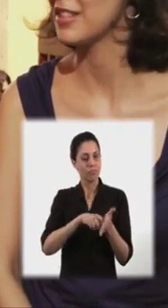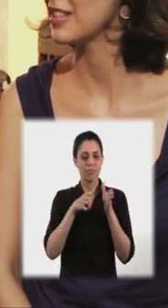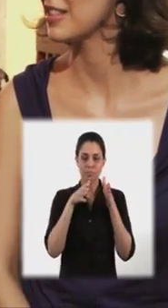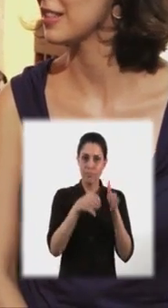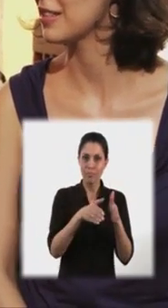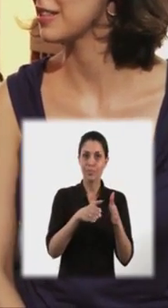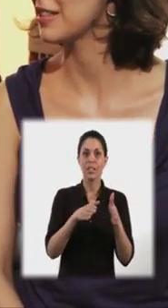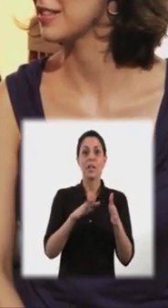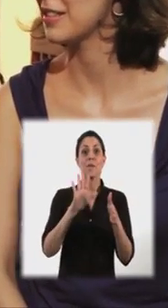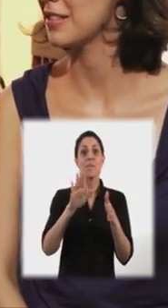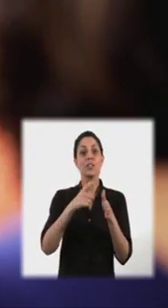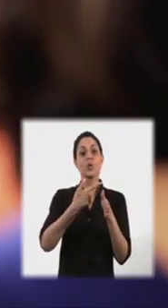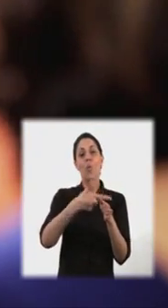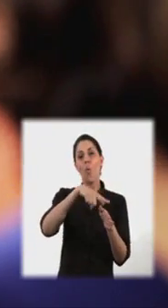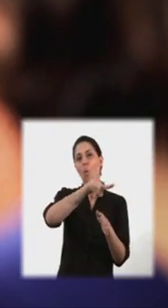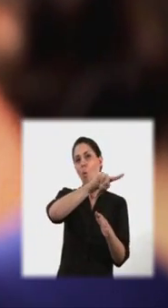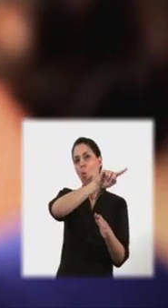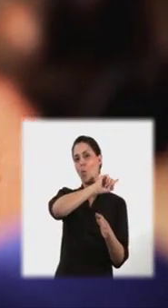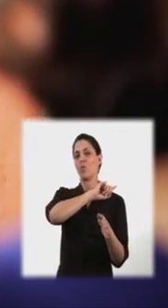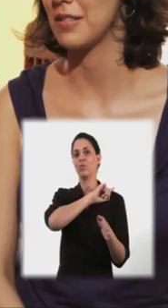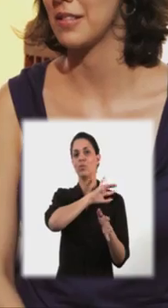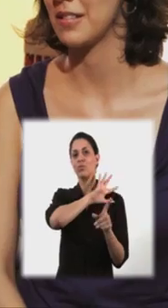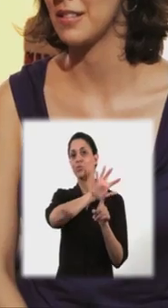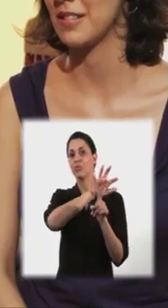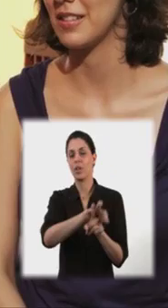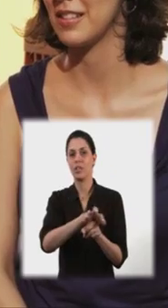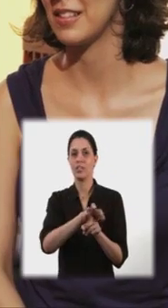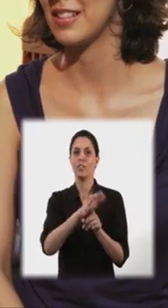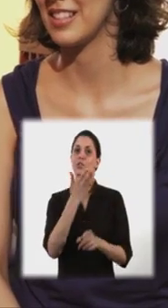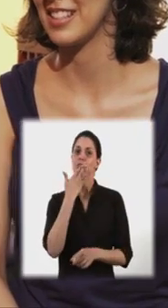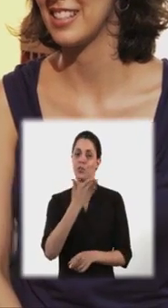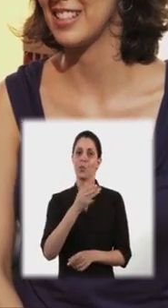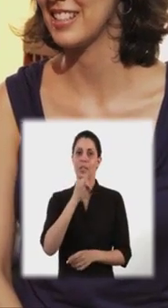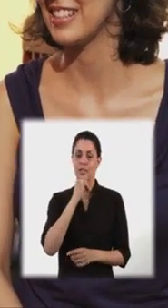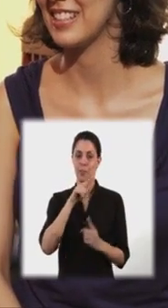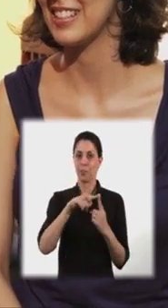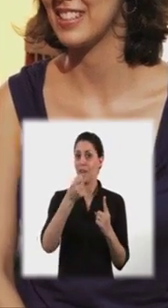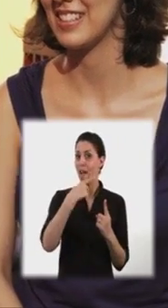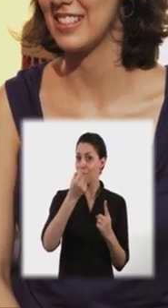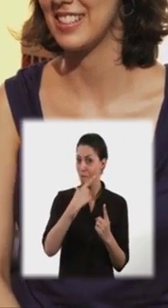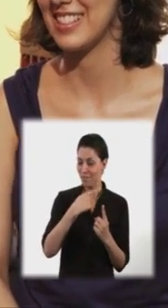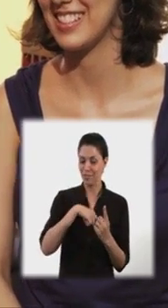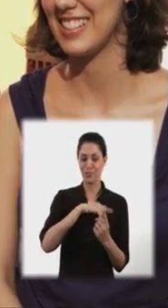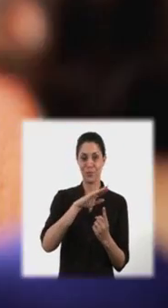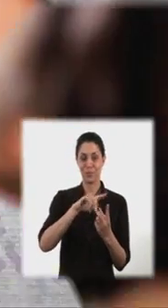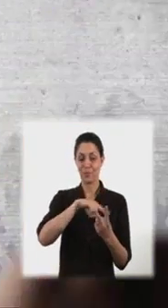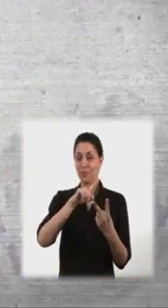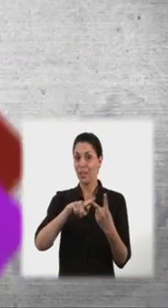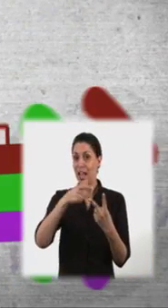seria uma bula de remédio, uma lista telefônica e um anúncio de venda de ouro.